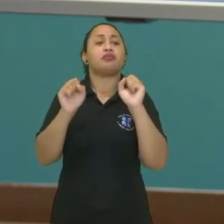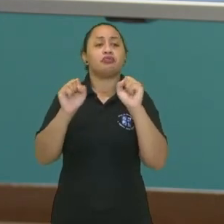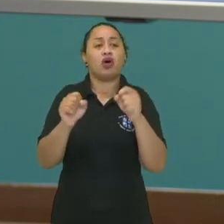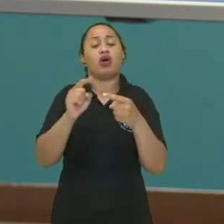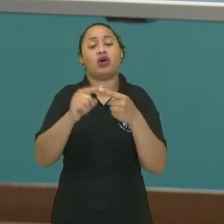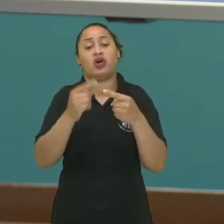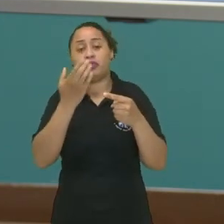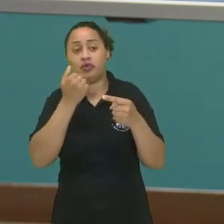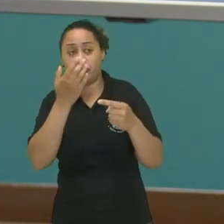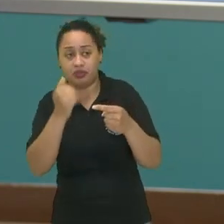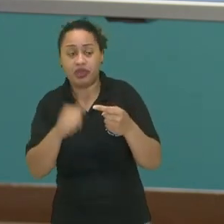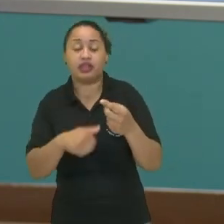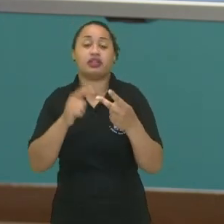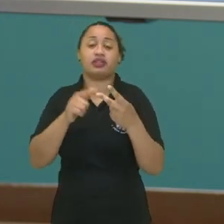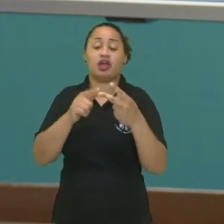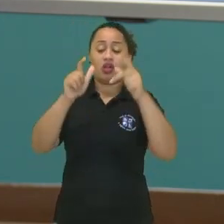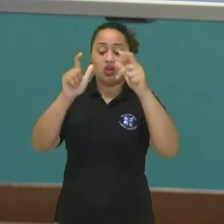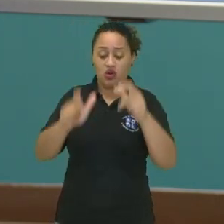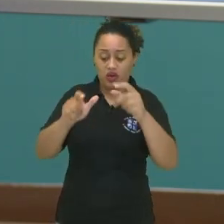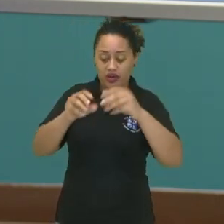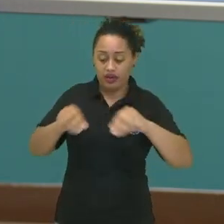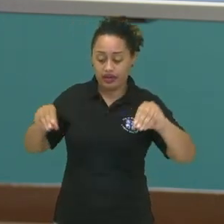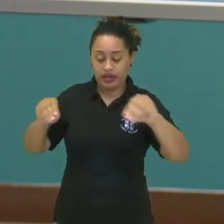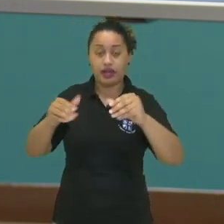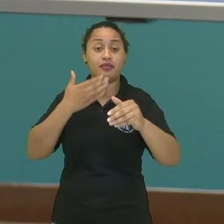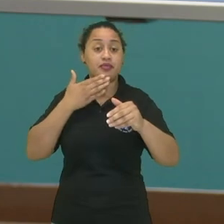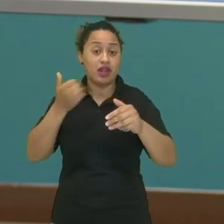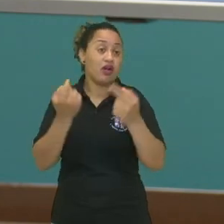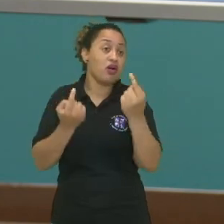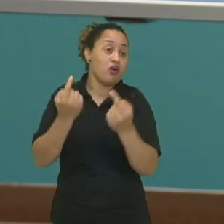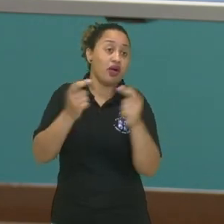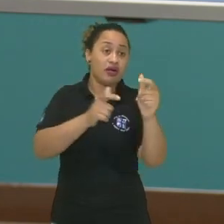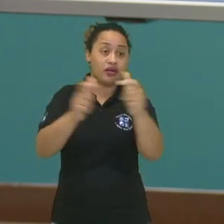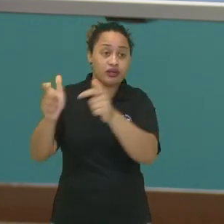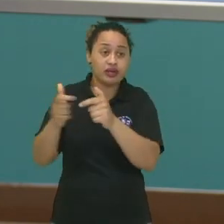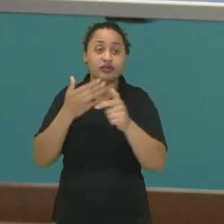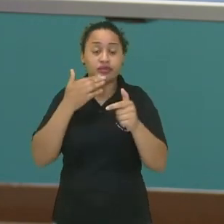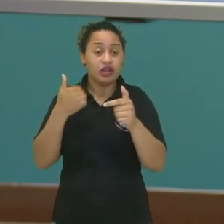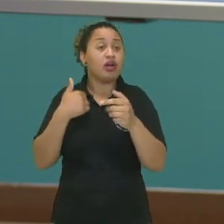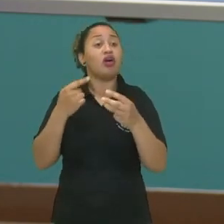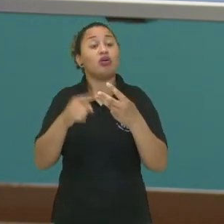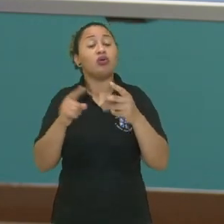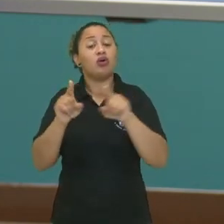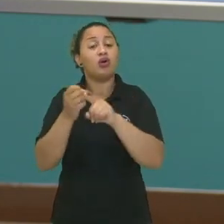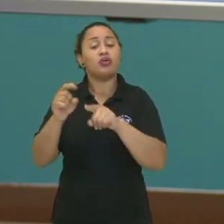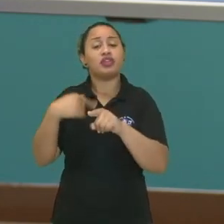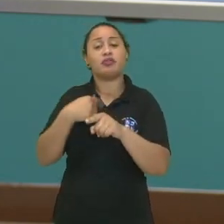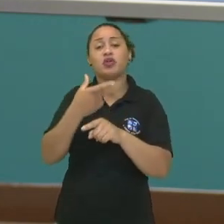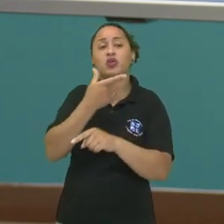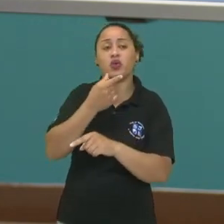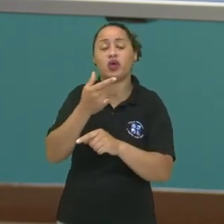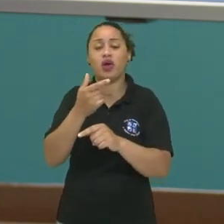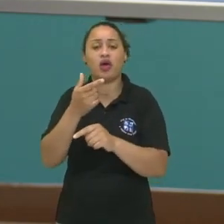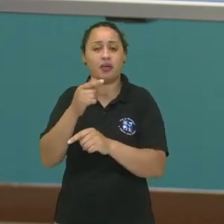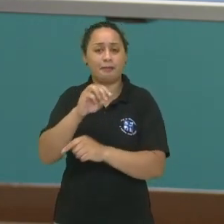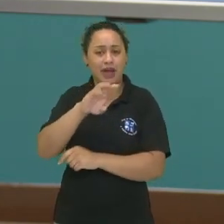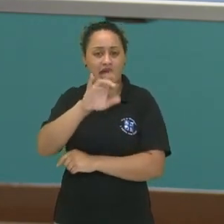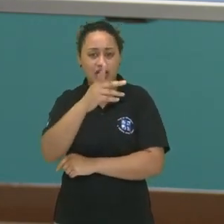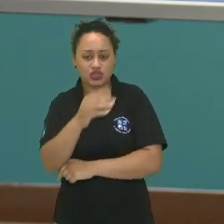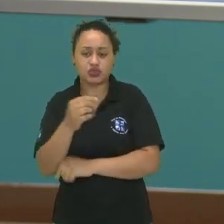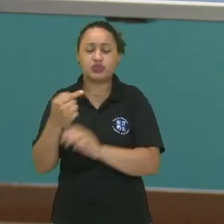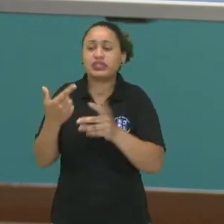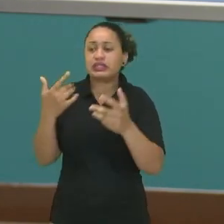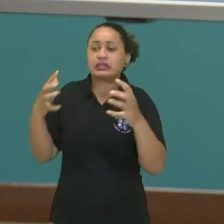de alimento, pode ser ali por território e, é claro, né, estão disputando ali a fêmea, né? Então, a marcação de território sinalizando,